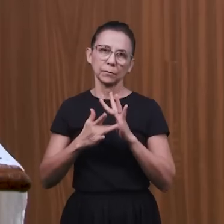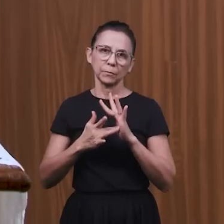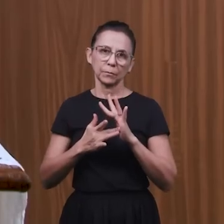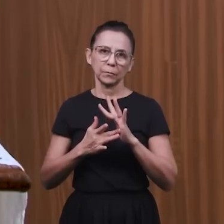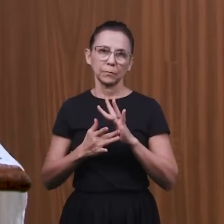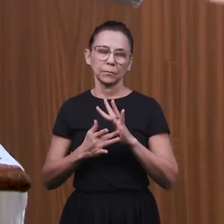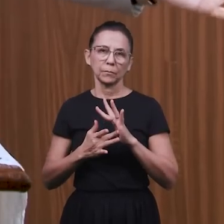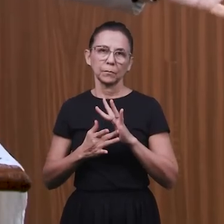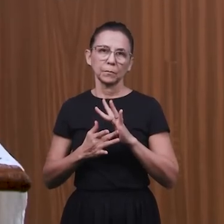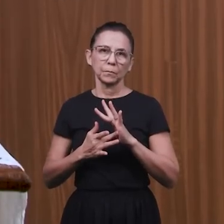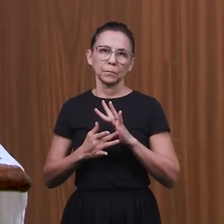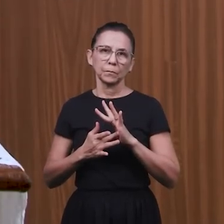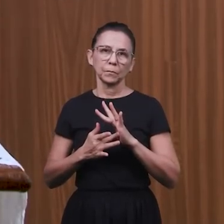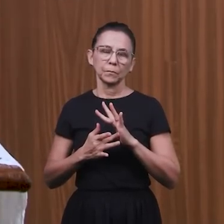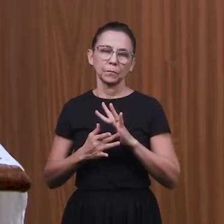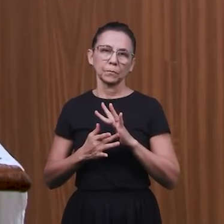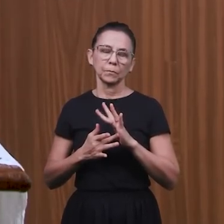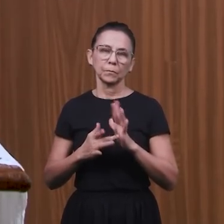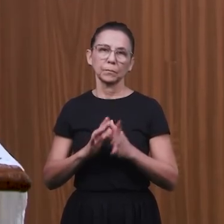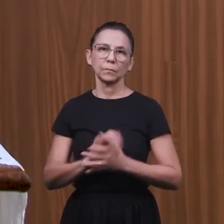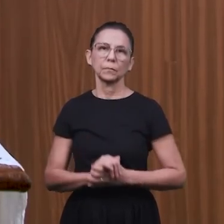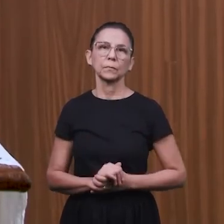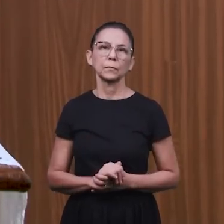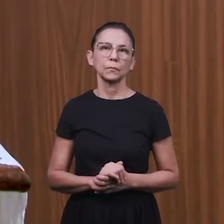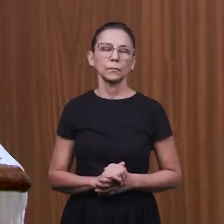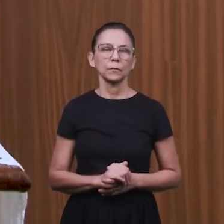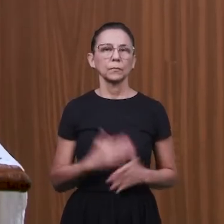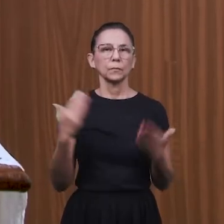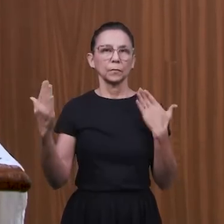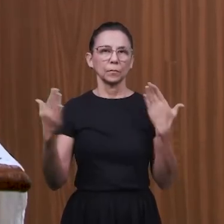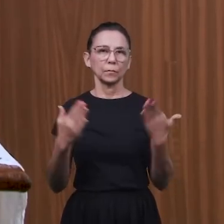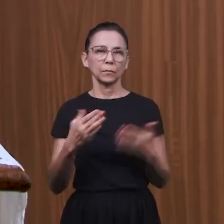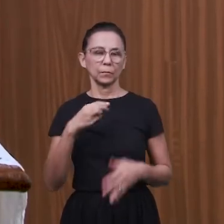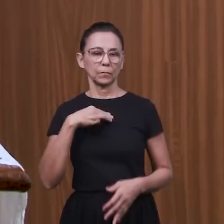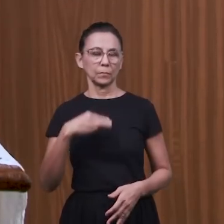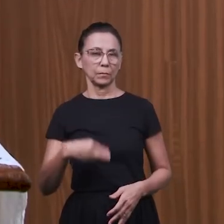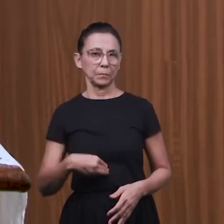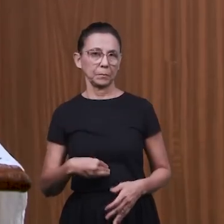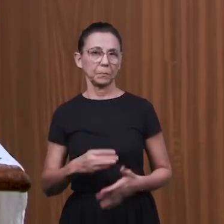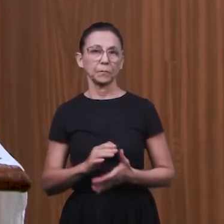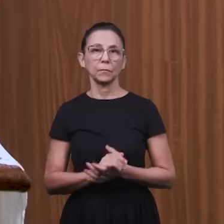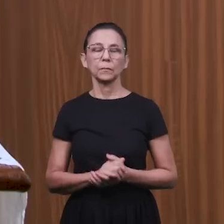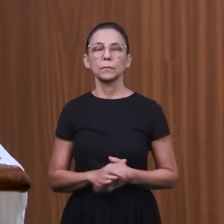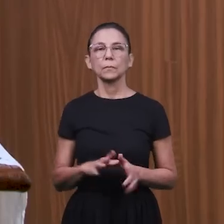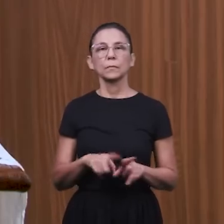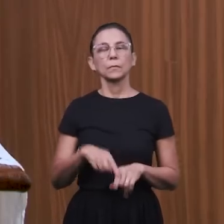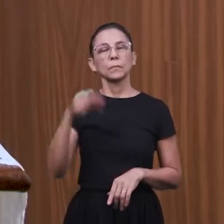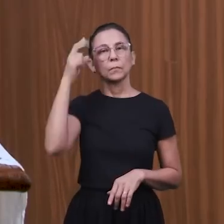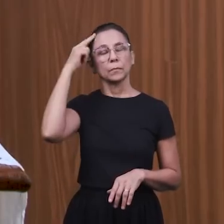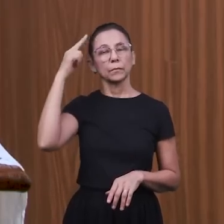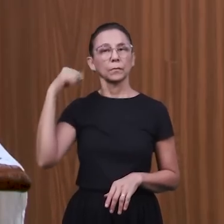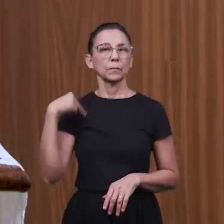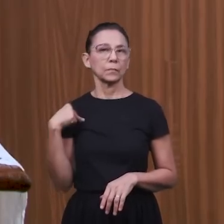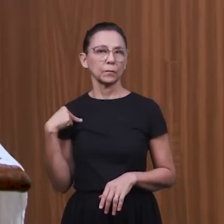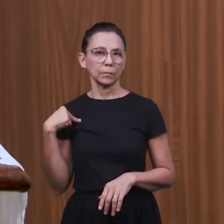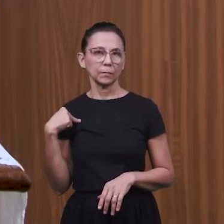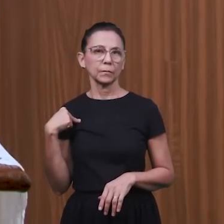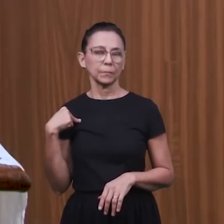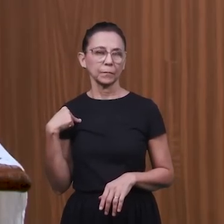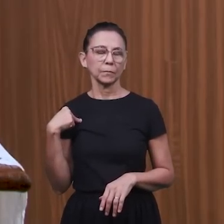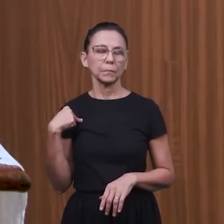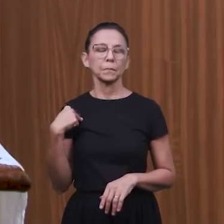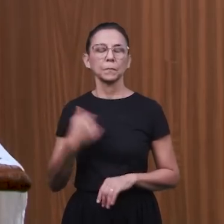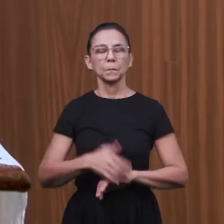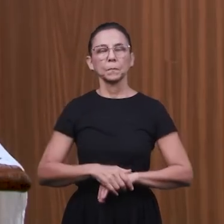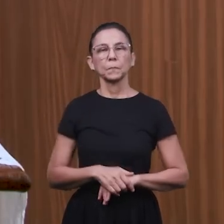na aparição ou na figura de Melquisedeque. José, por exemplo, como último exemplo, José